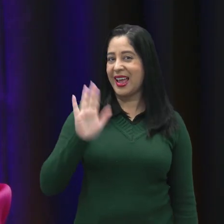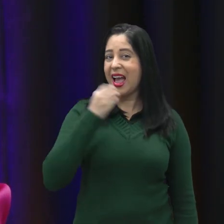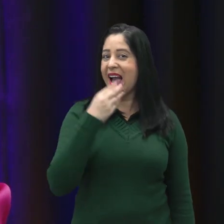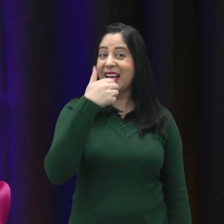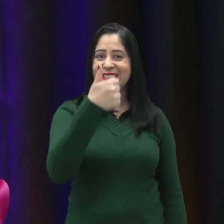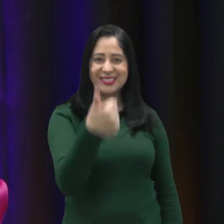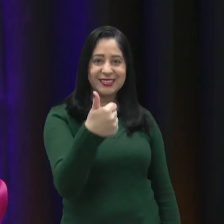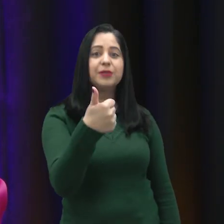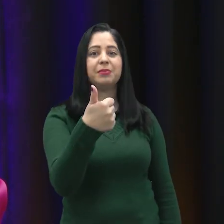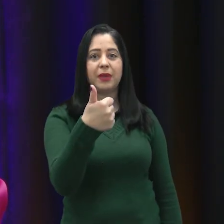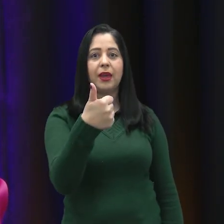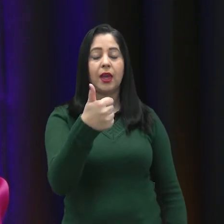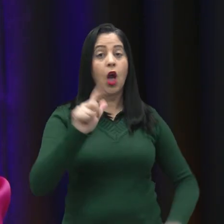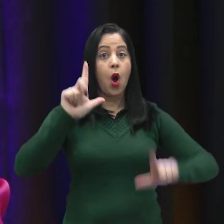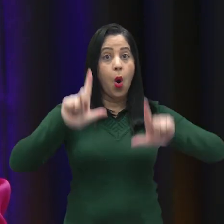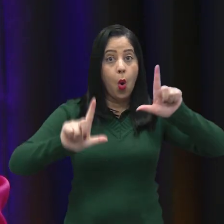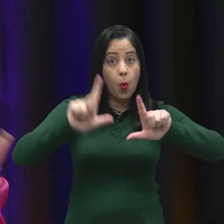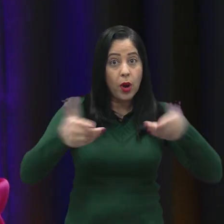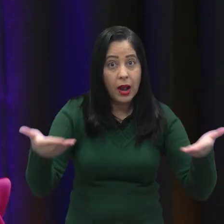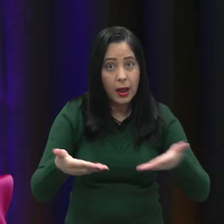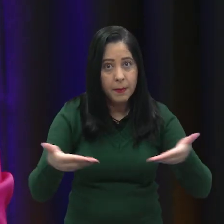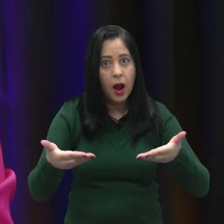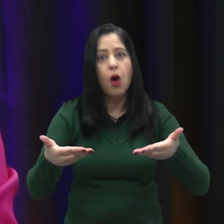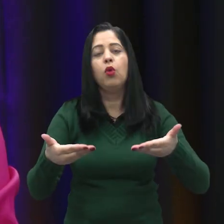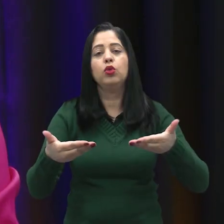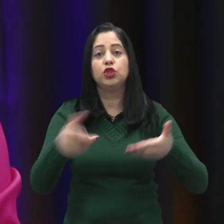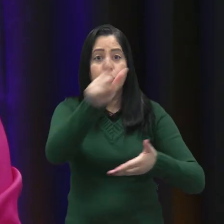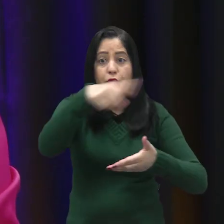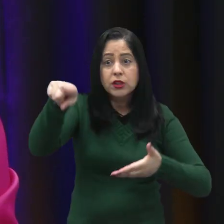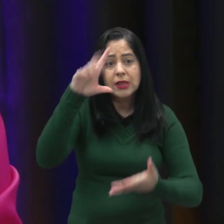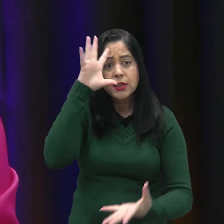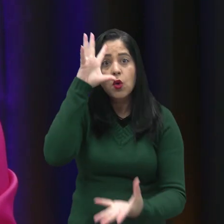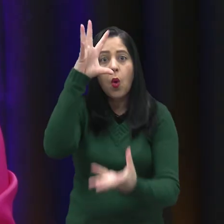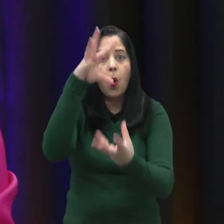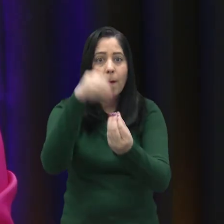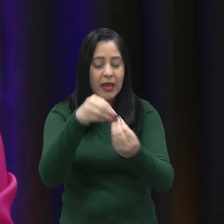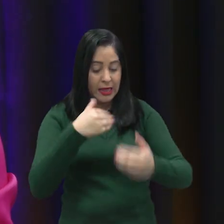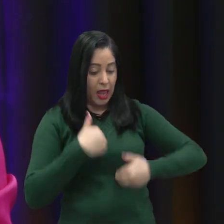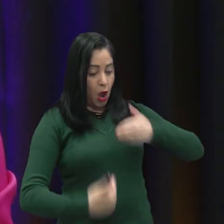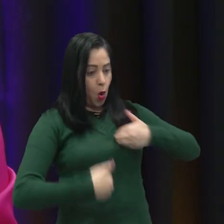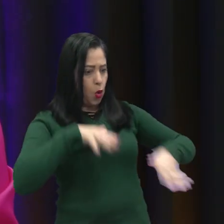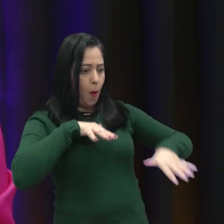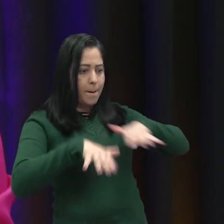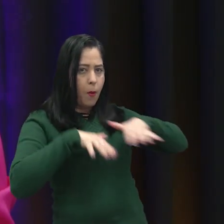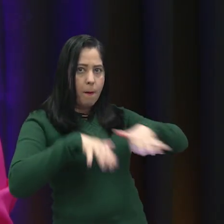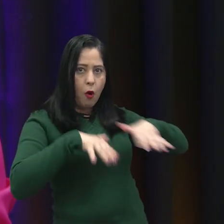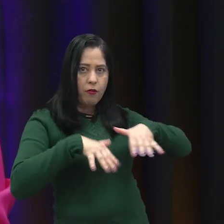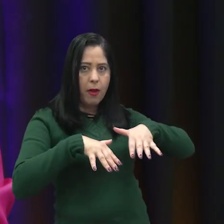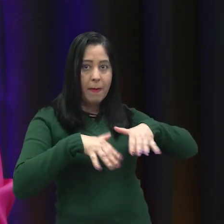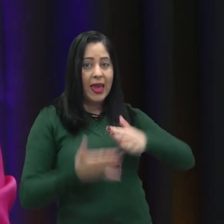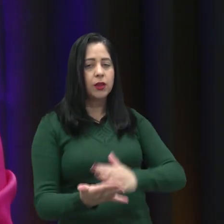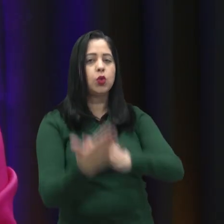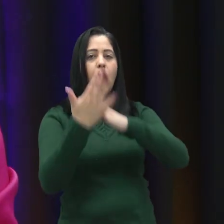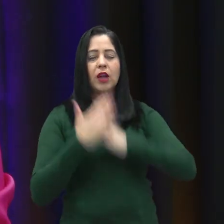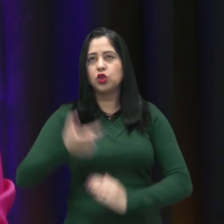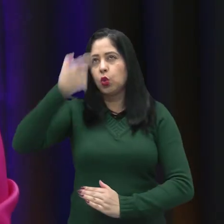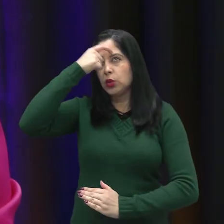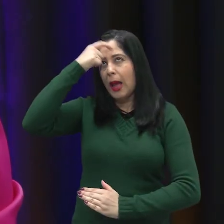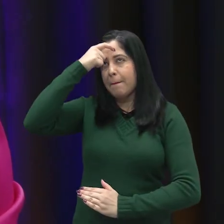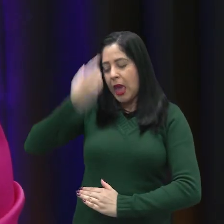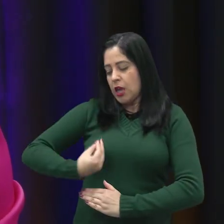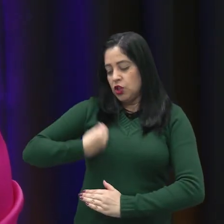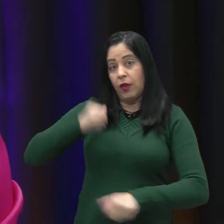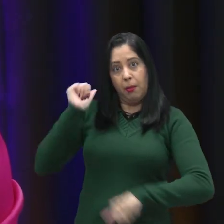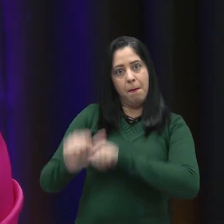Oi pessoal, tudo bem com vocês? No programa de hoje vamos entender como o movimento do corpo pode transformar a